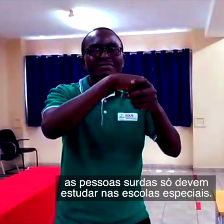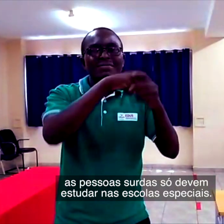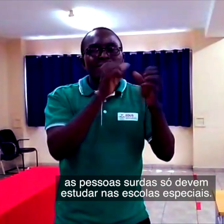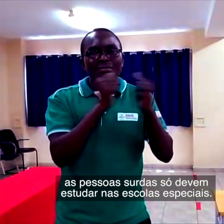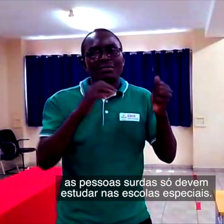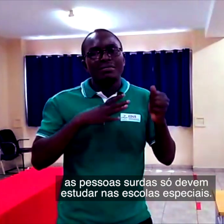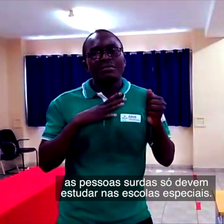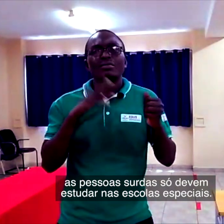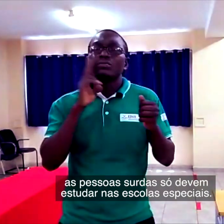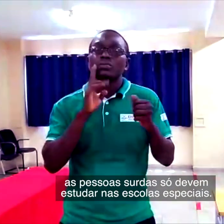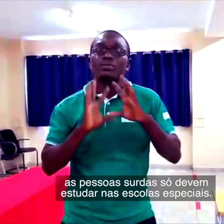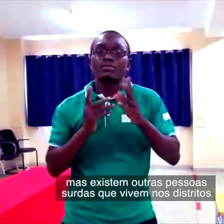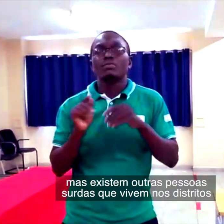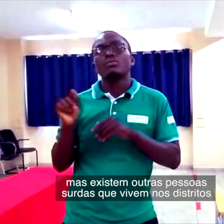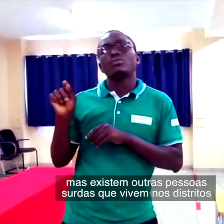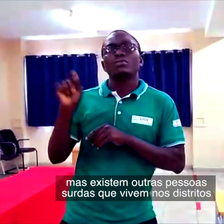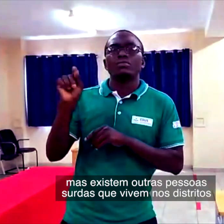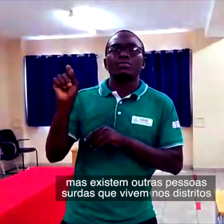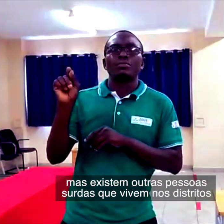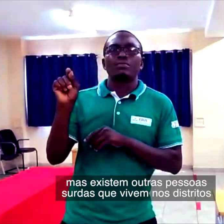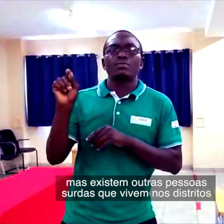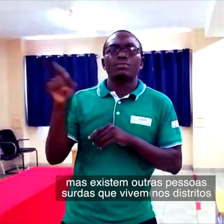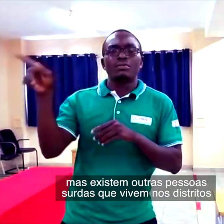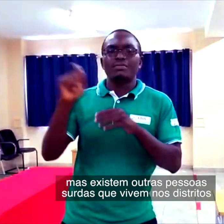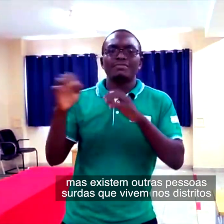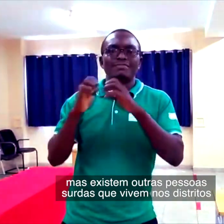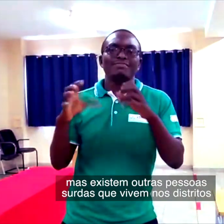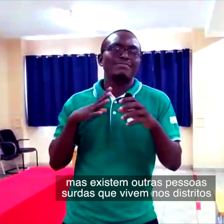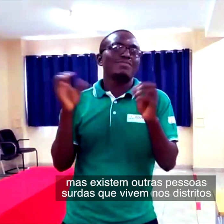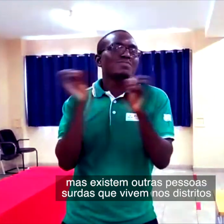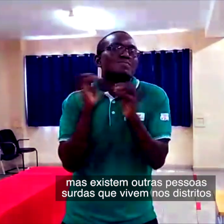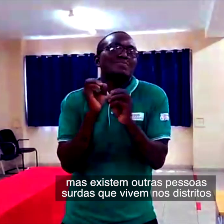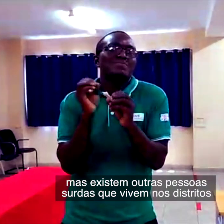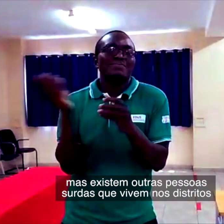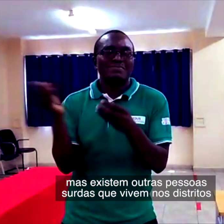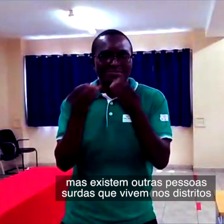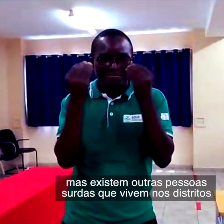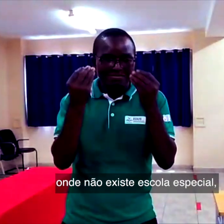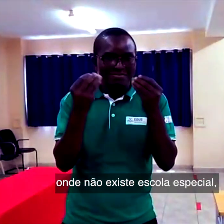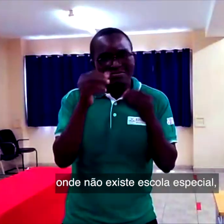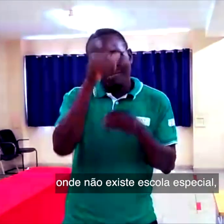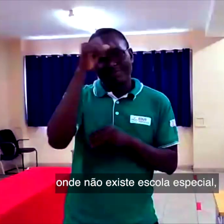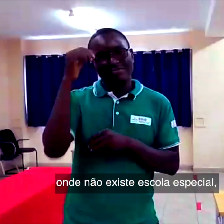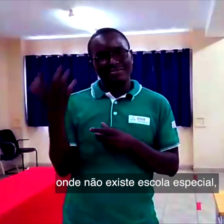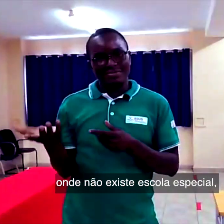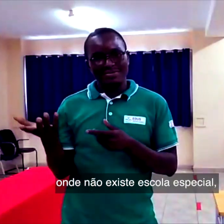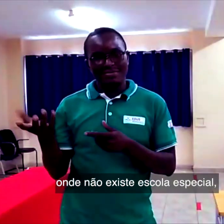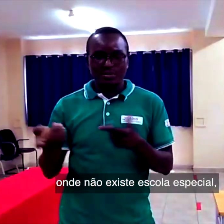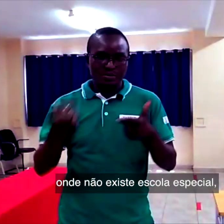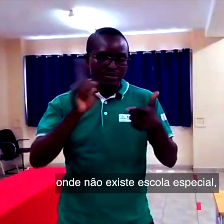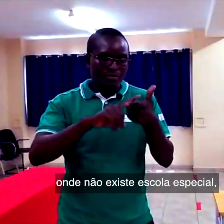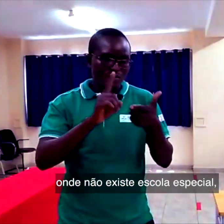devem estudar nas escolas especiais. Mas existem outras pessoas surdas que vivem nos distritos, onde não existe